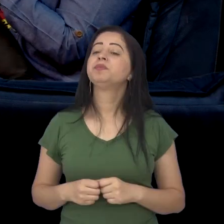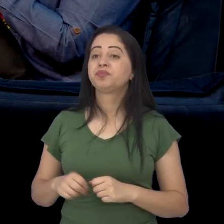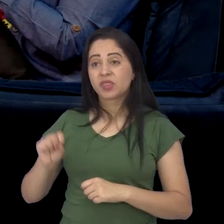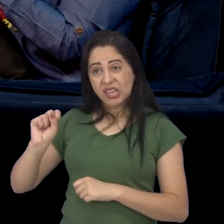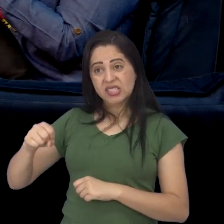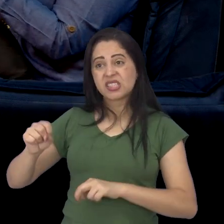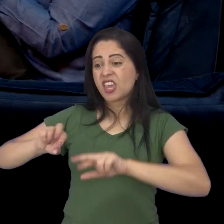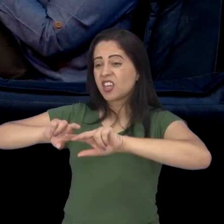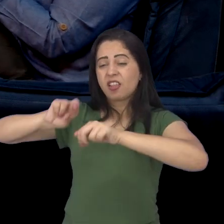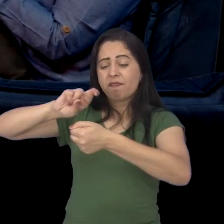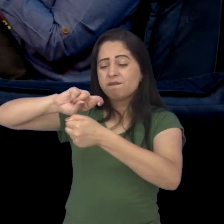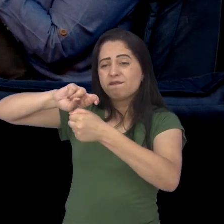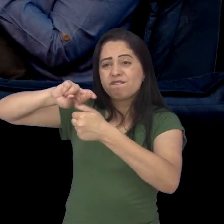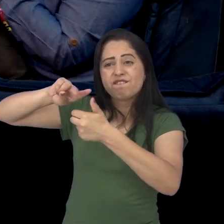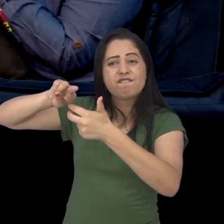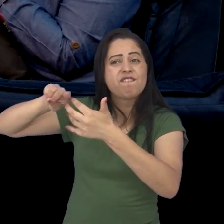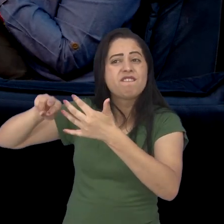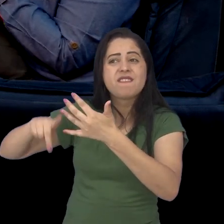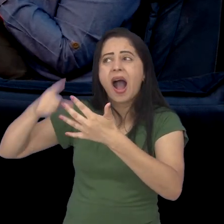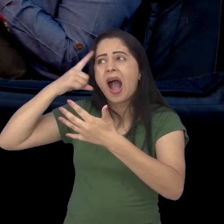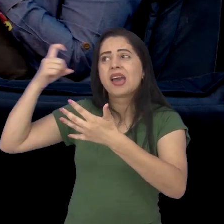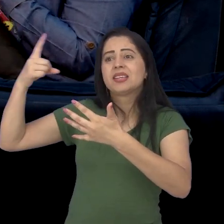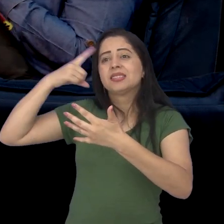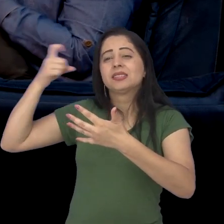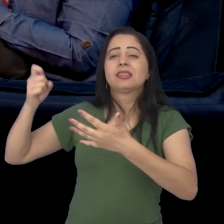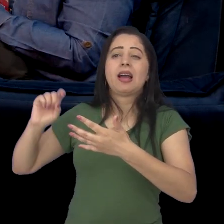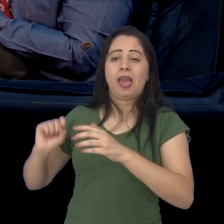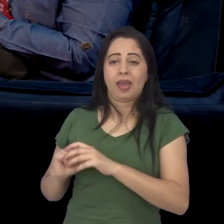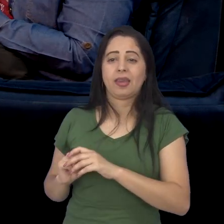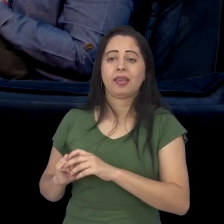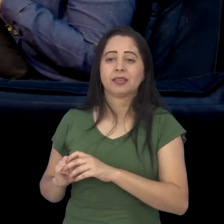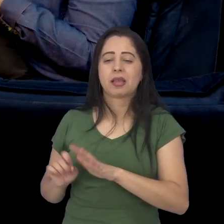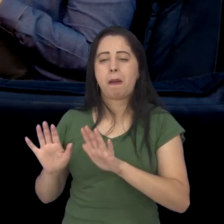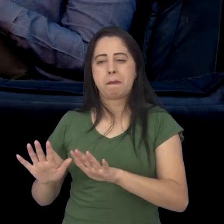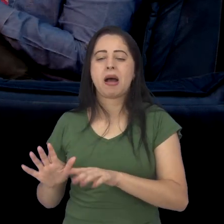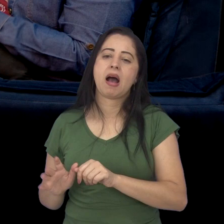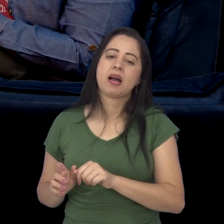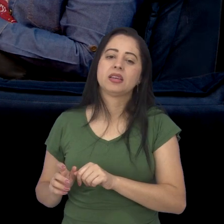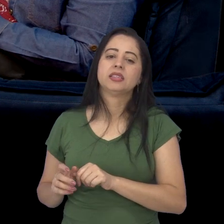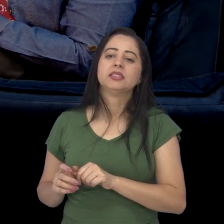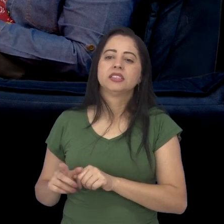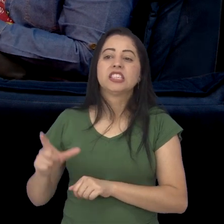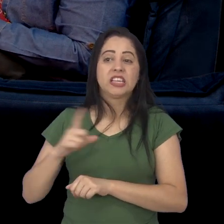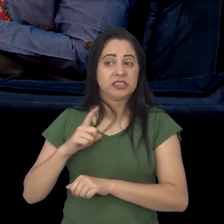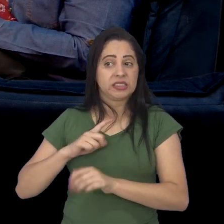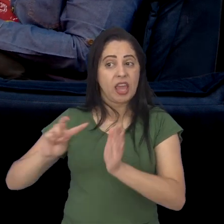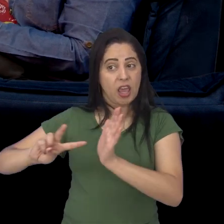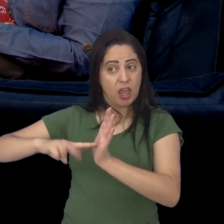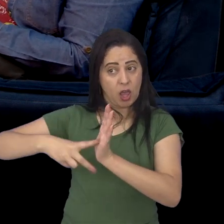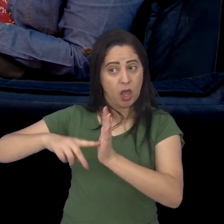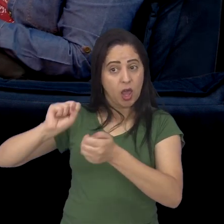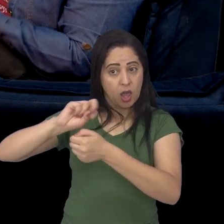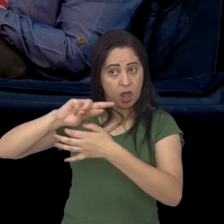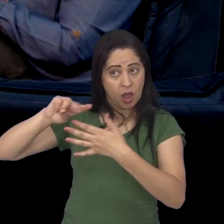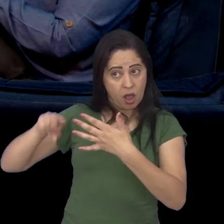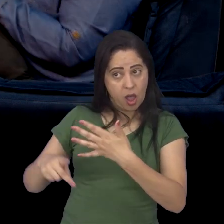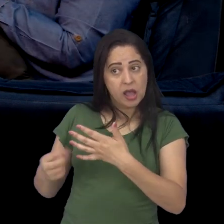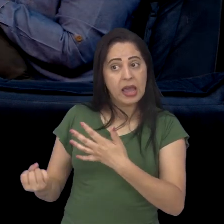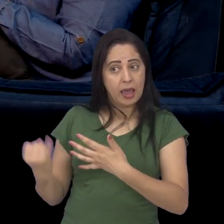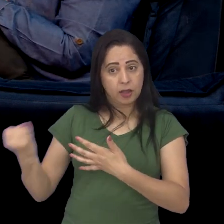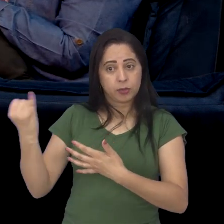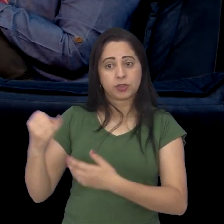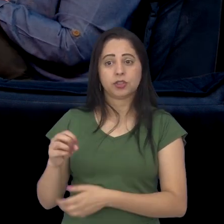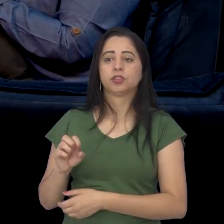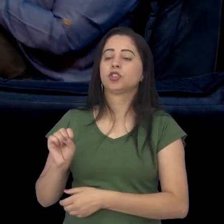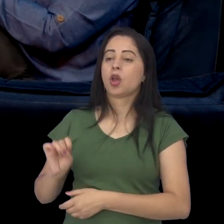várias ideias, o que passar, passou, né? Assim, mas tem algumas coisas do SINDCT que são bem importantes para a cidade, né? Que é a